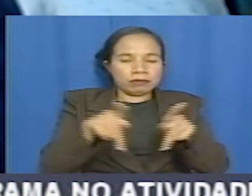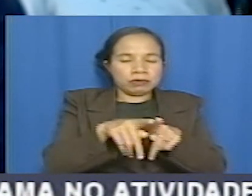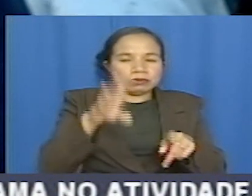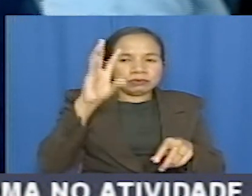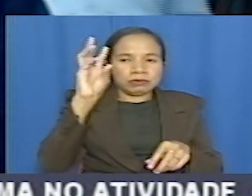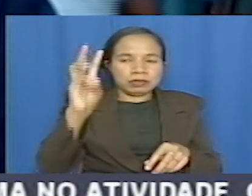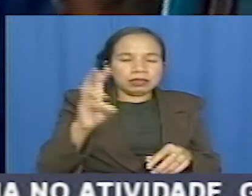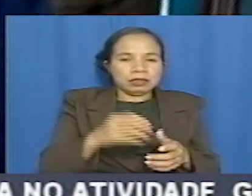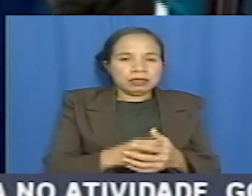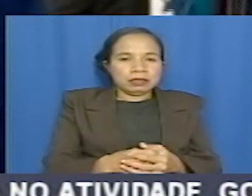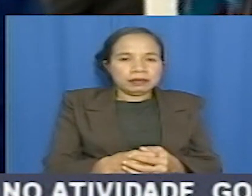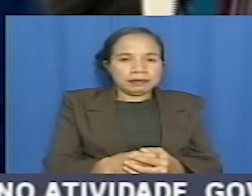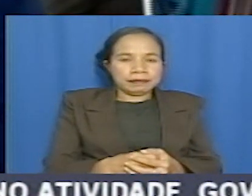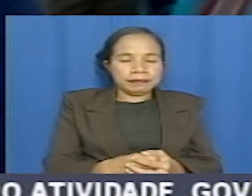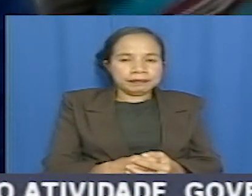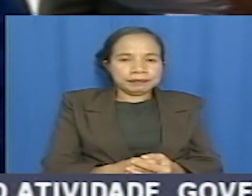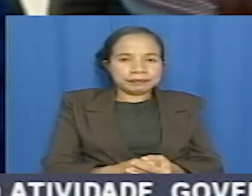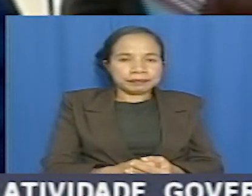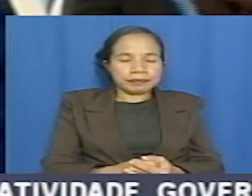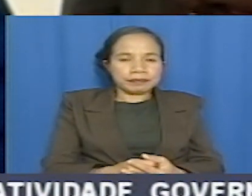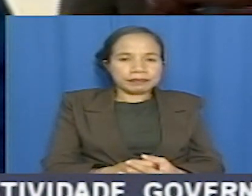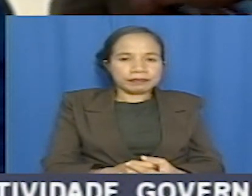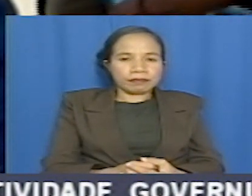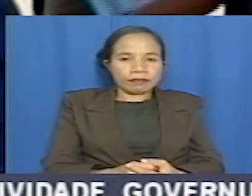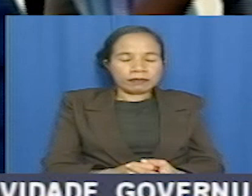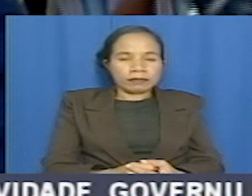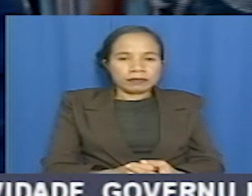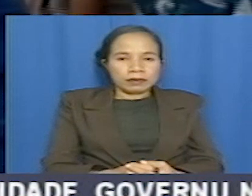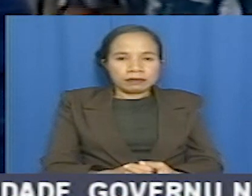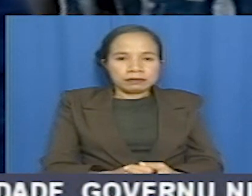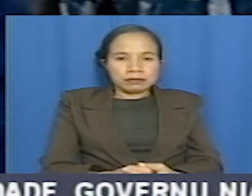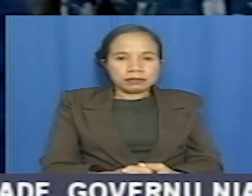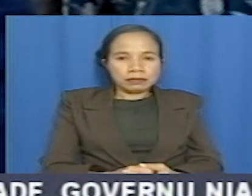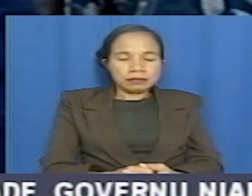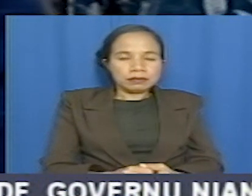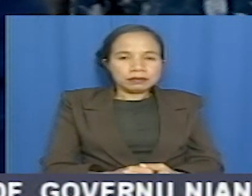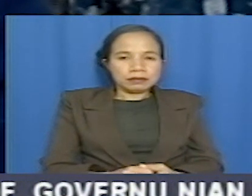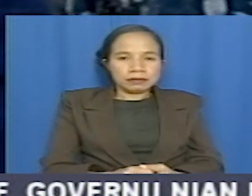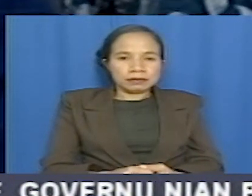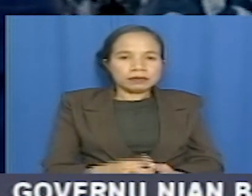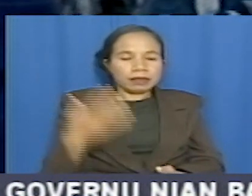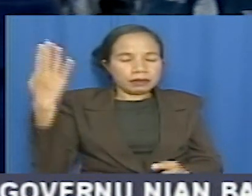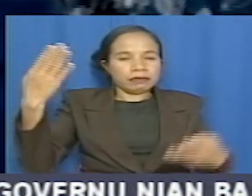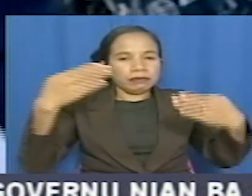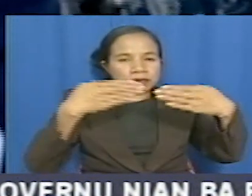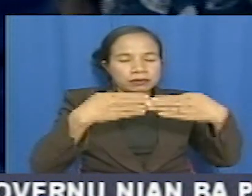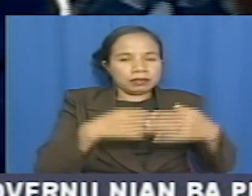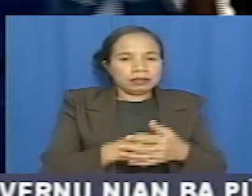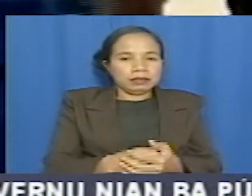na cena ne ia be motai